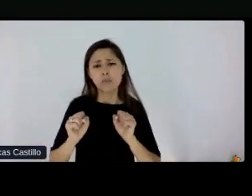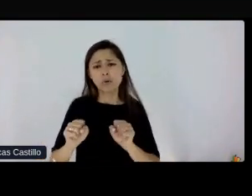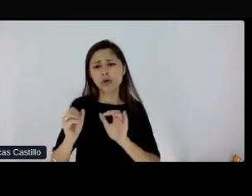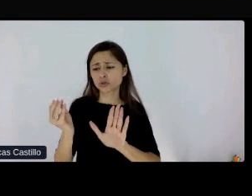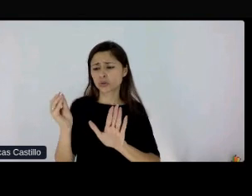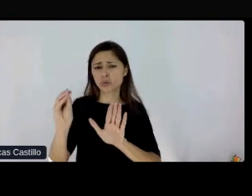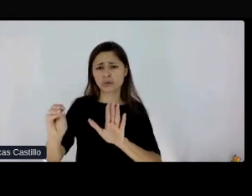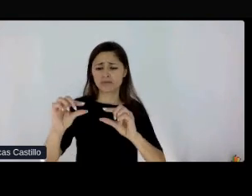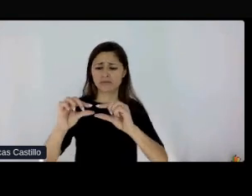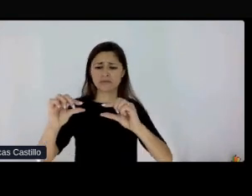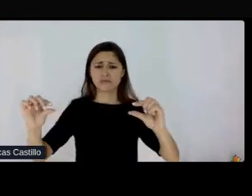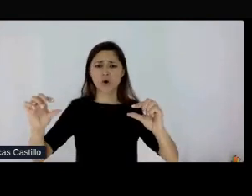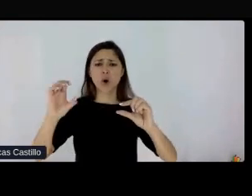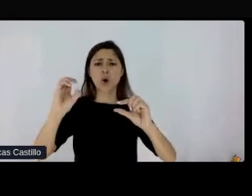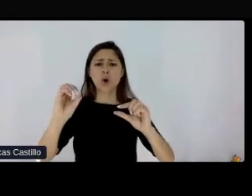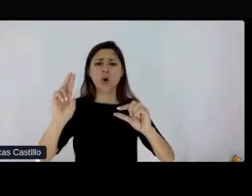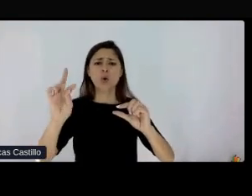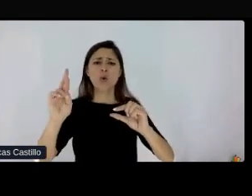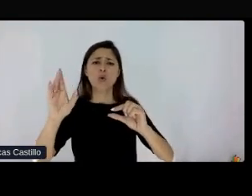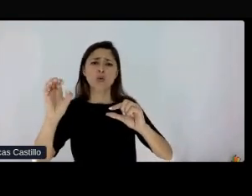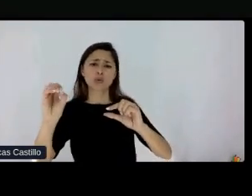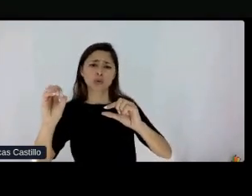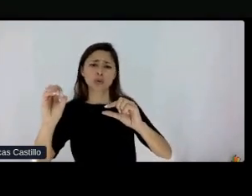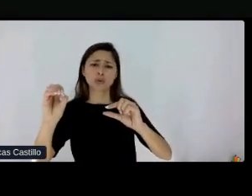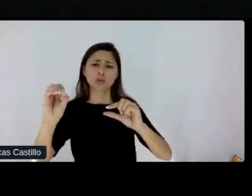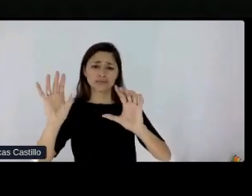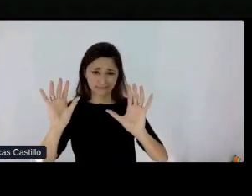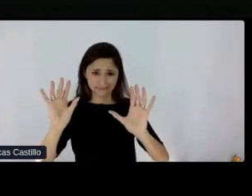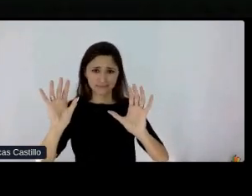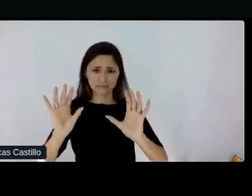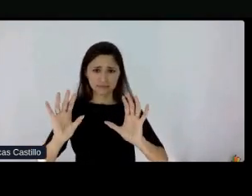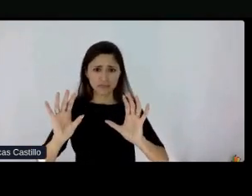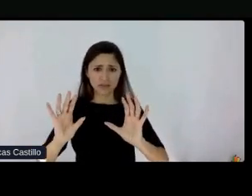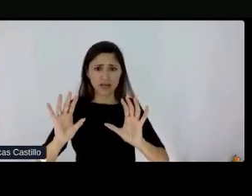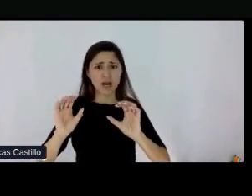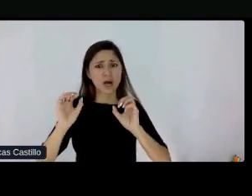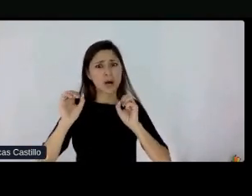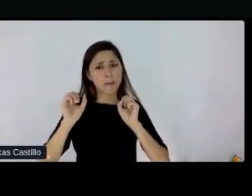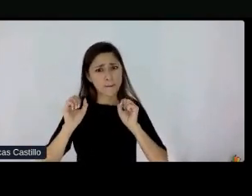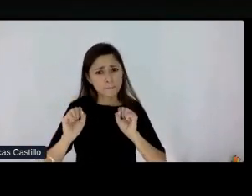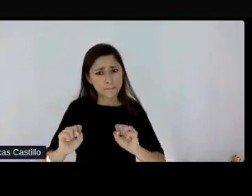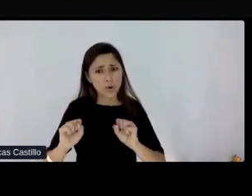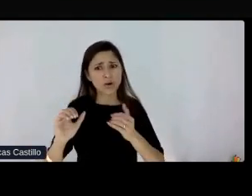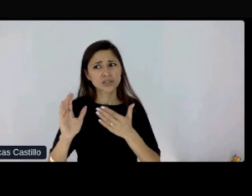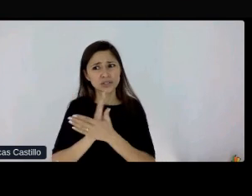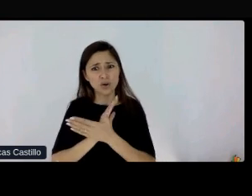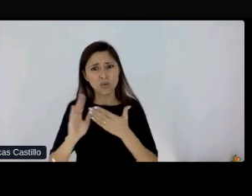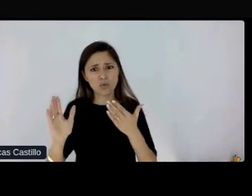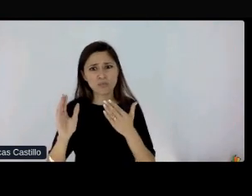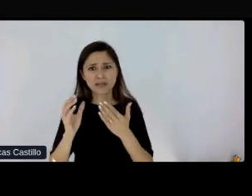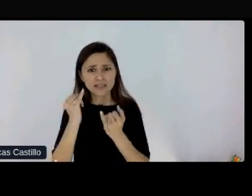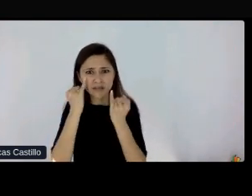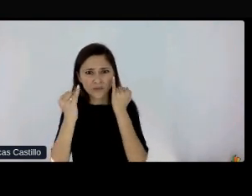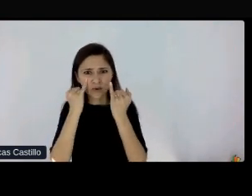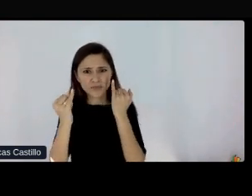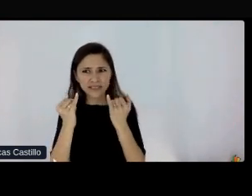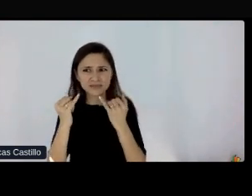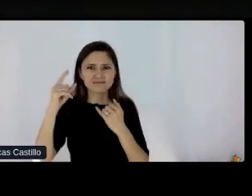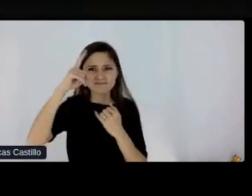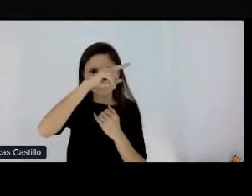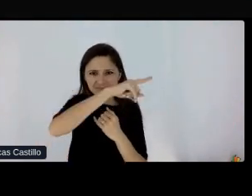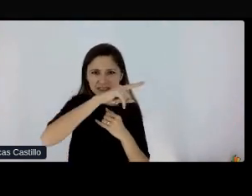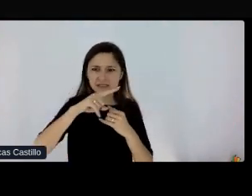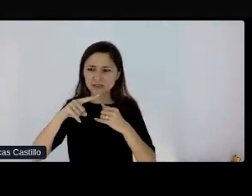outra para a pessoa. Tá? A gente talvez perca em alguns pontos algumas métricas, né,